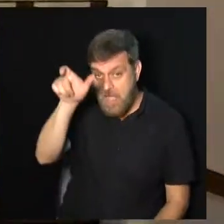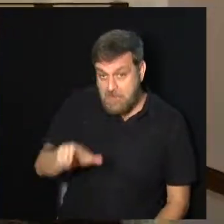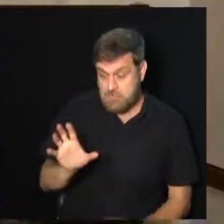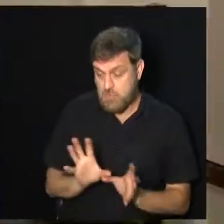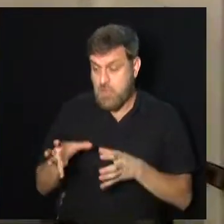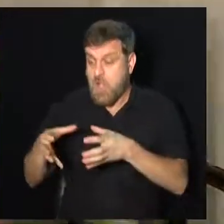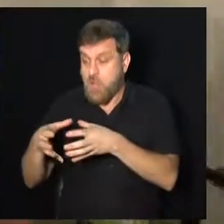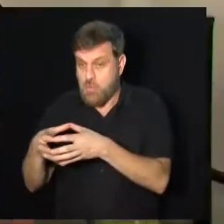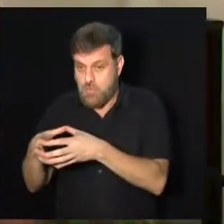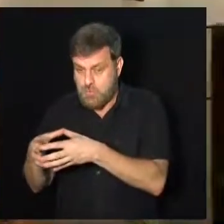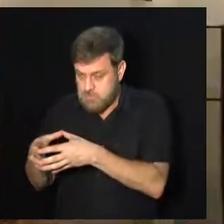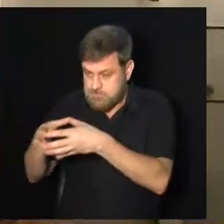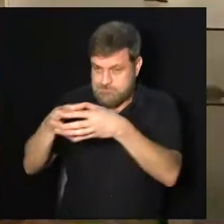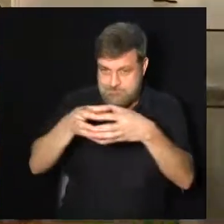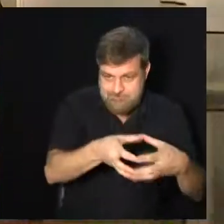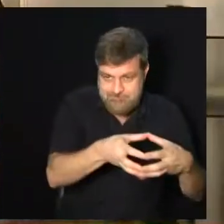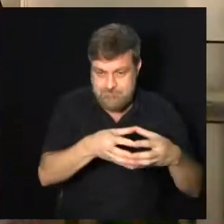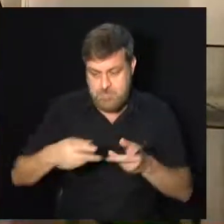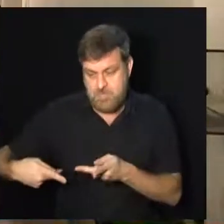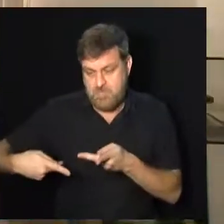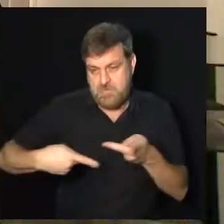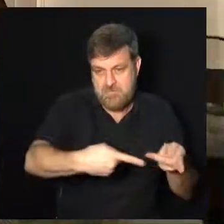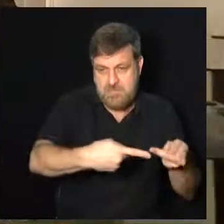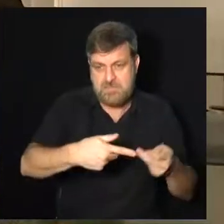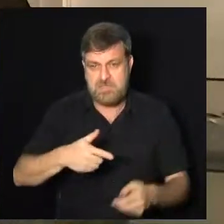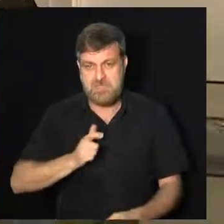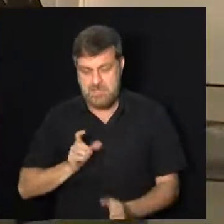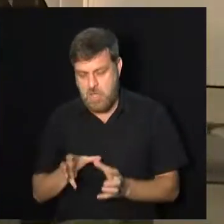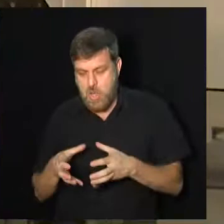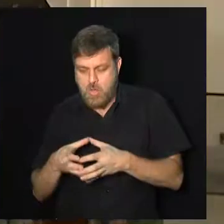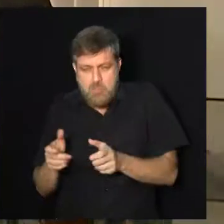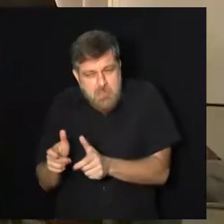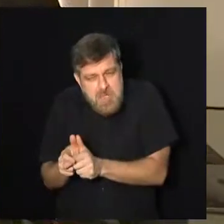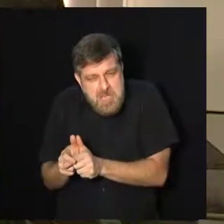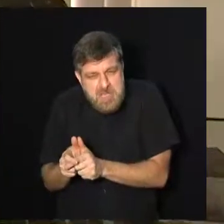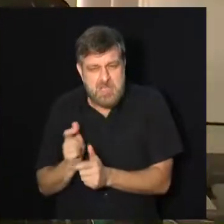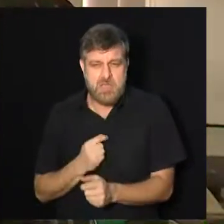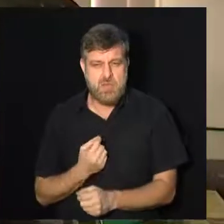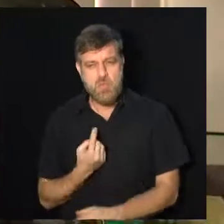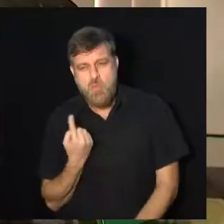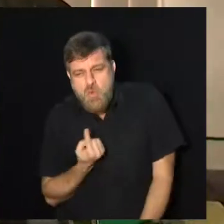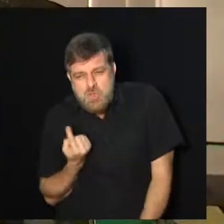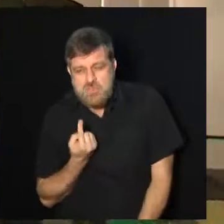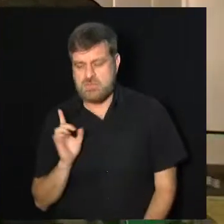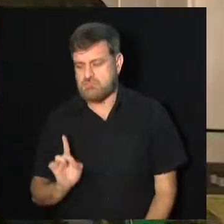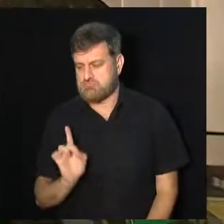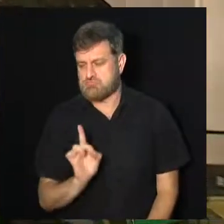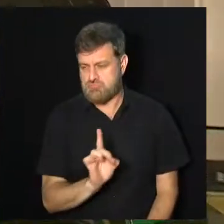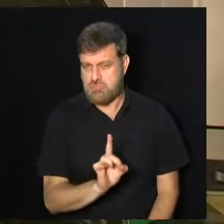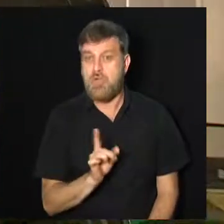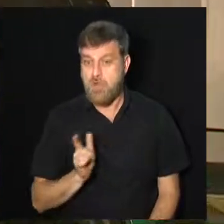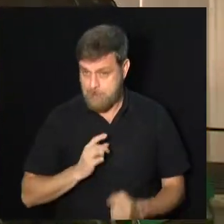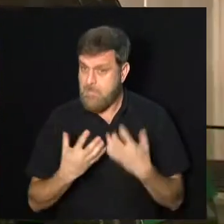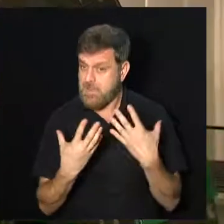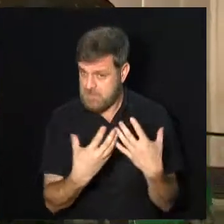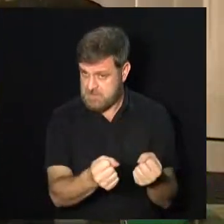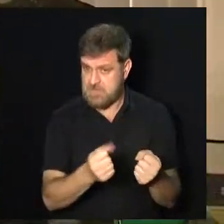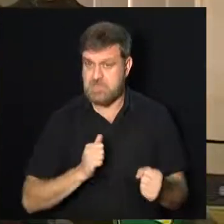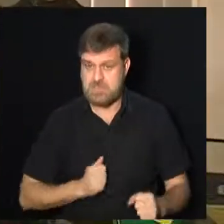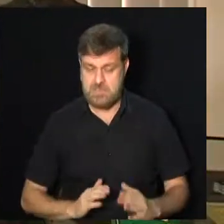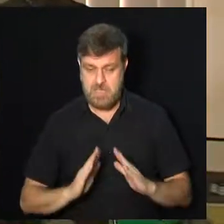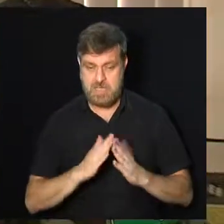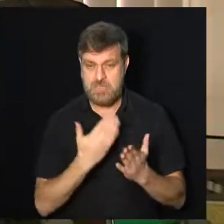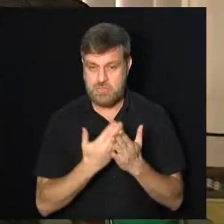grupo, né? Visitas de pequenos grupos, individuais, etc., estão abertas à escola durante o